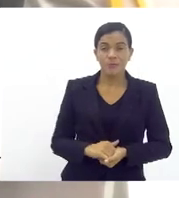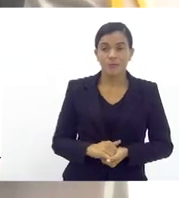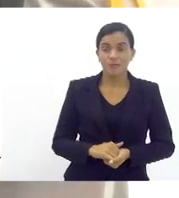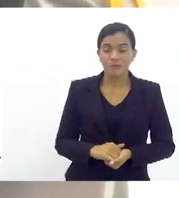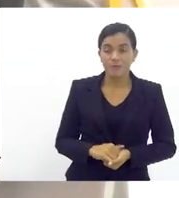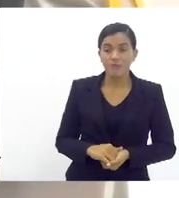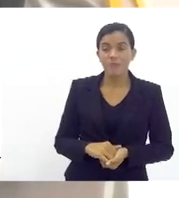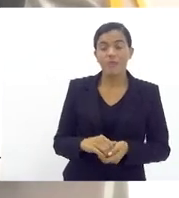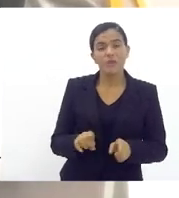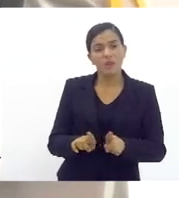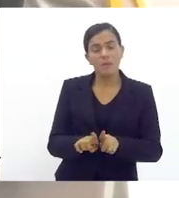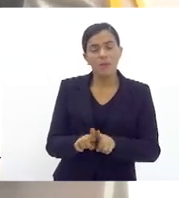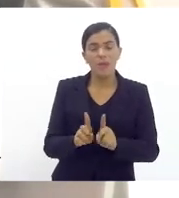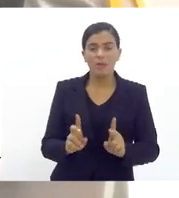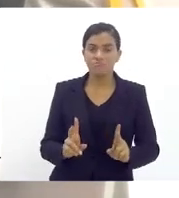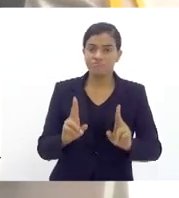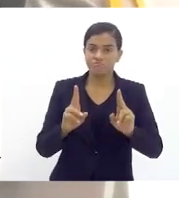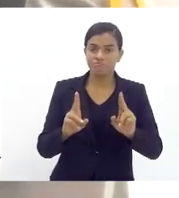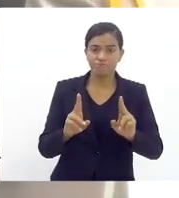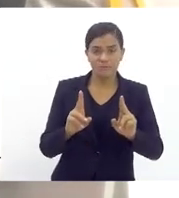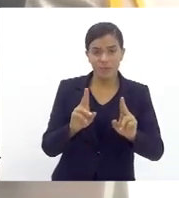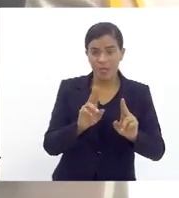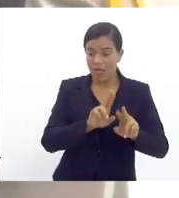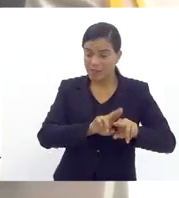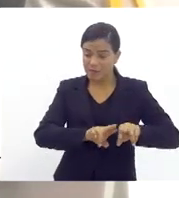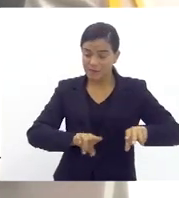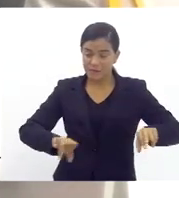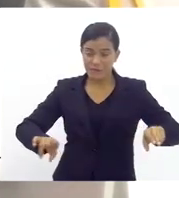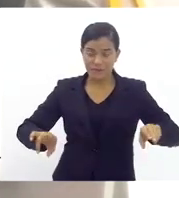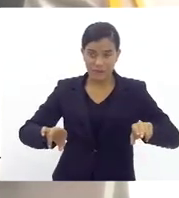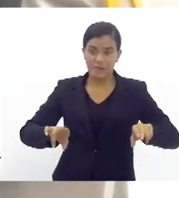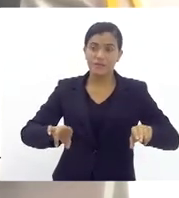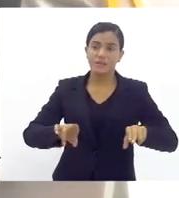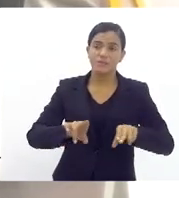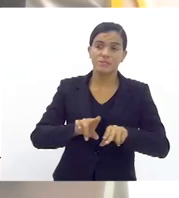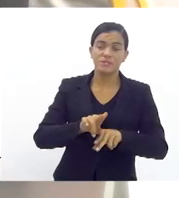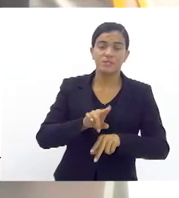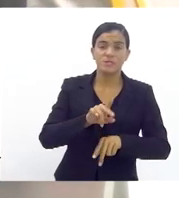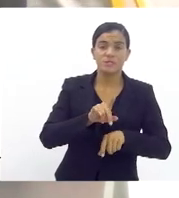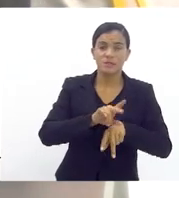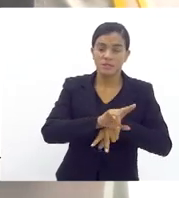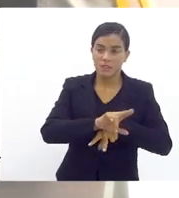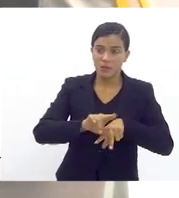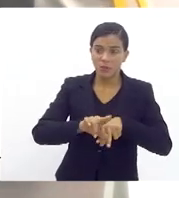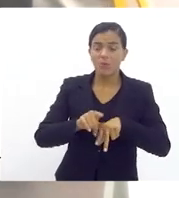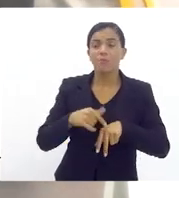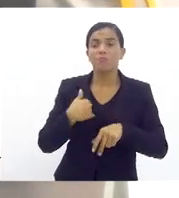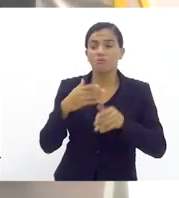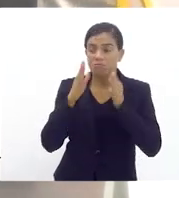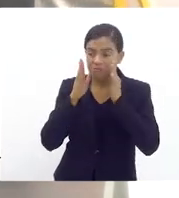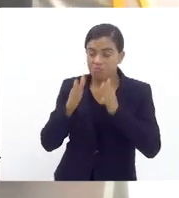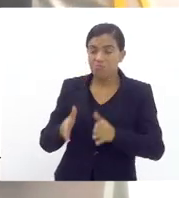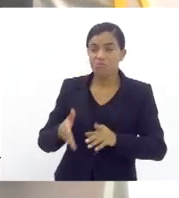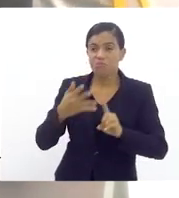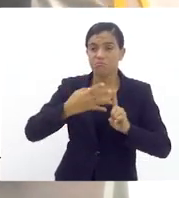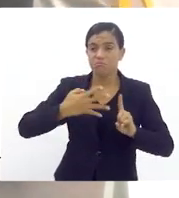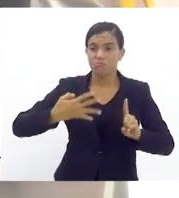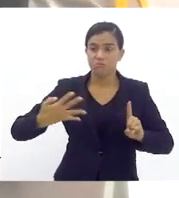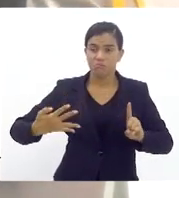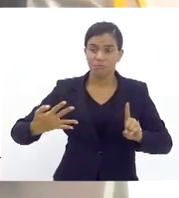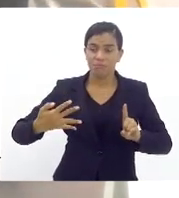há um recorte específico da diversidade sexual voltado especificamente para o público